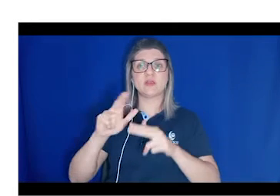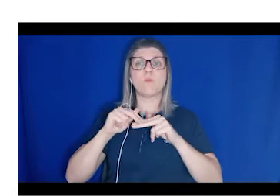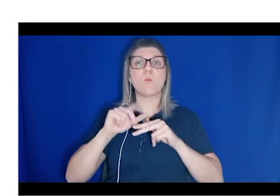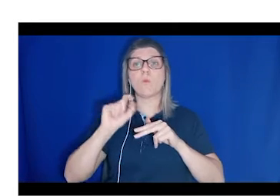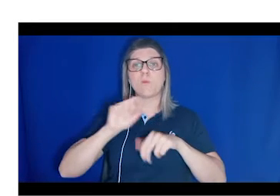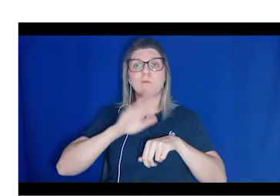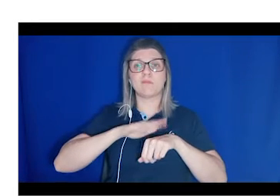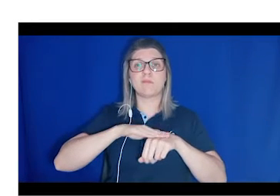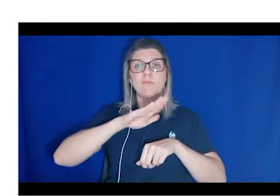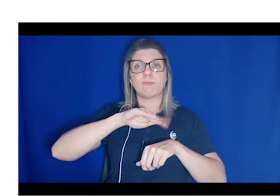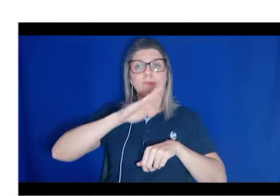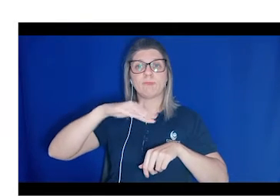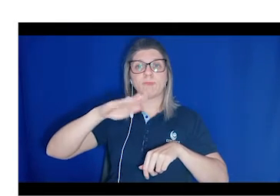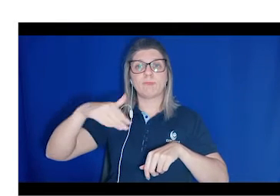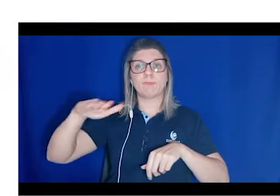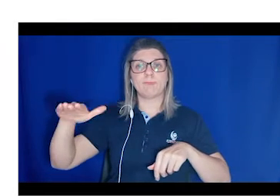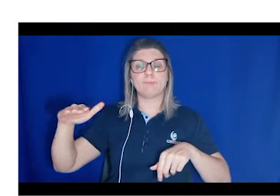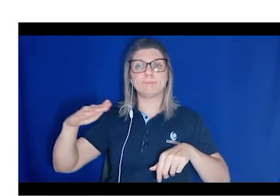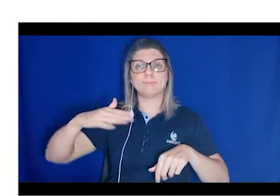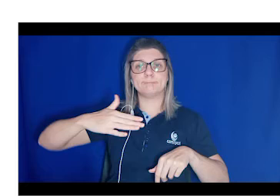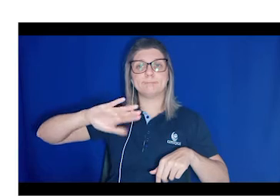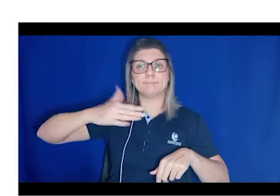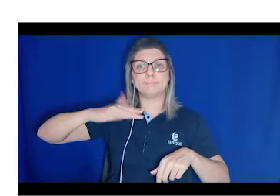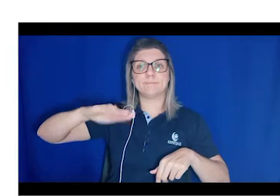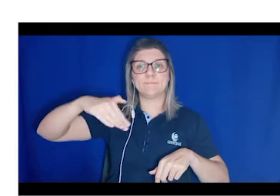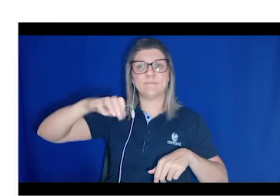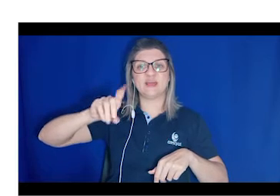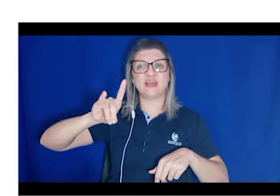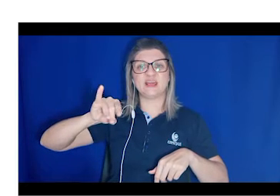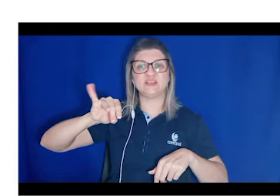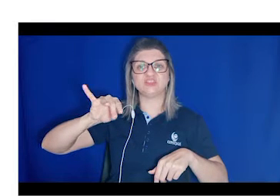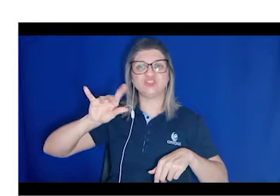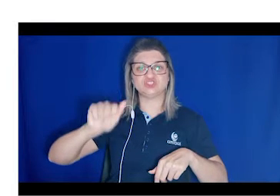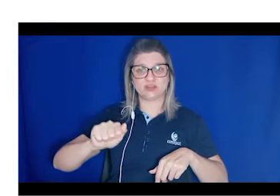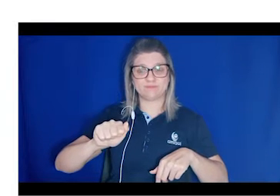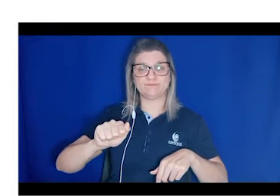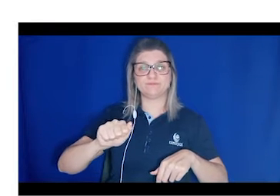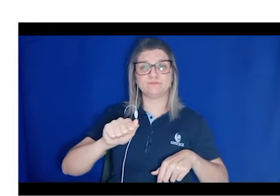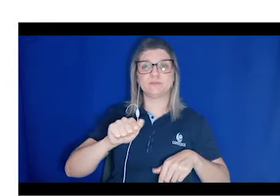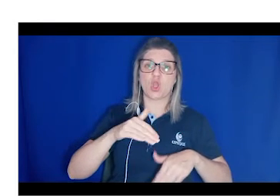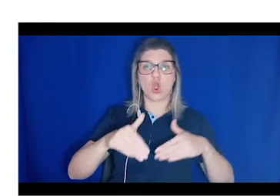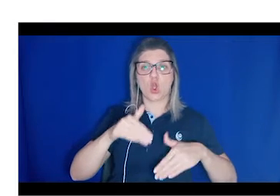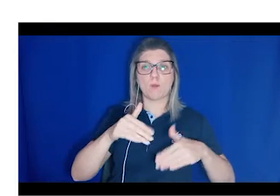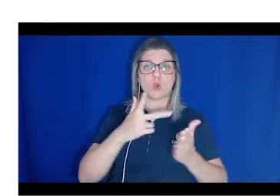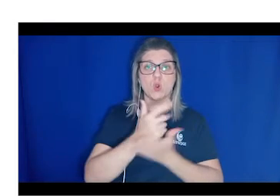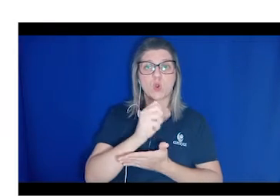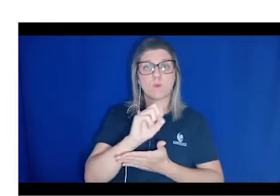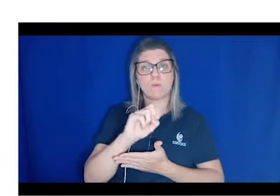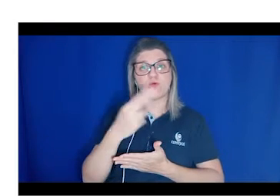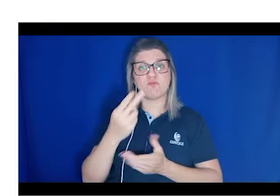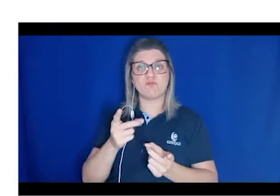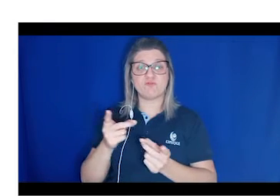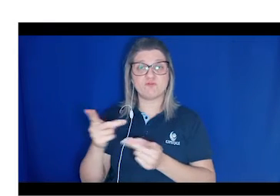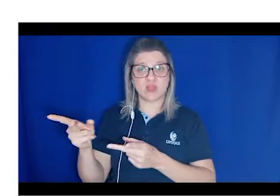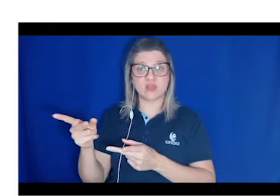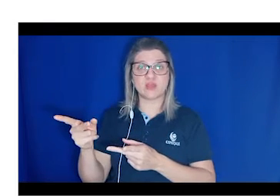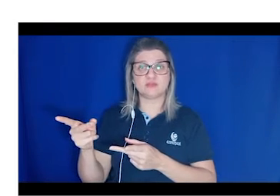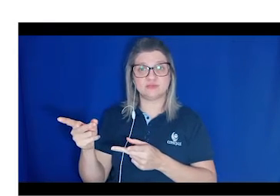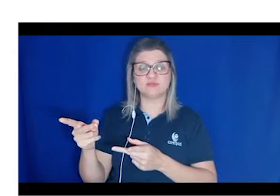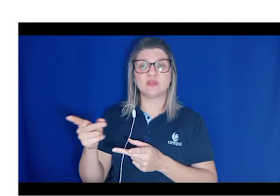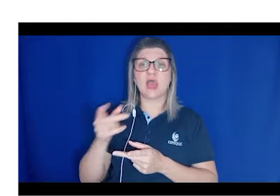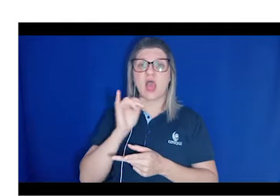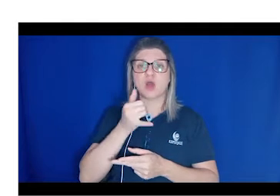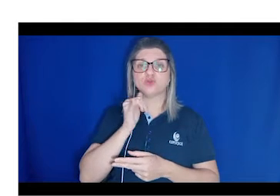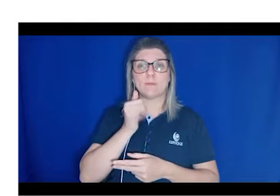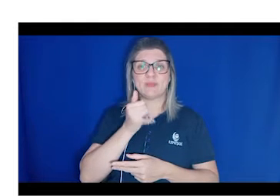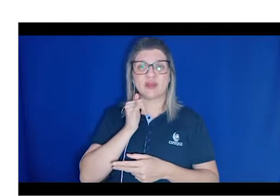médias. Então criam-se sistemas e o robô automaticamente compra e vende. E tem muitos robôs que com o passado ele acaba aprendendo.